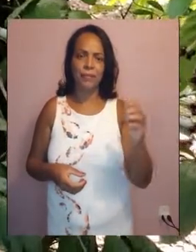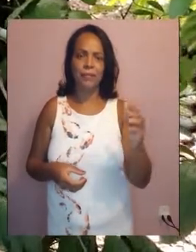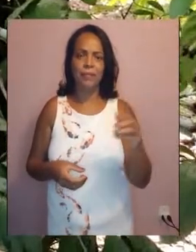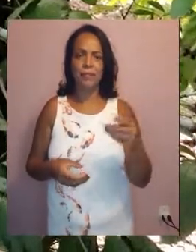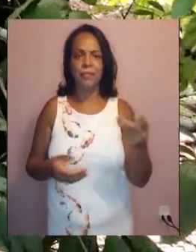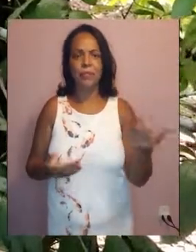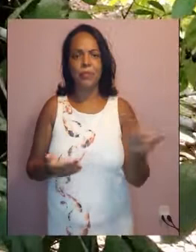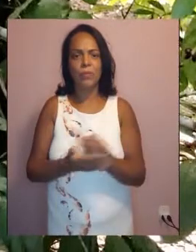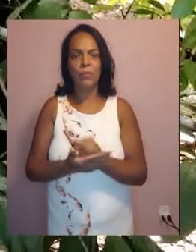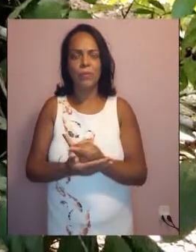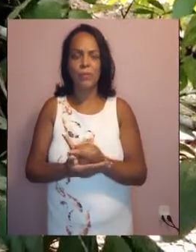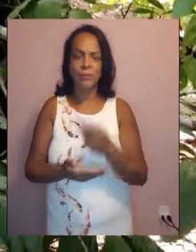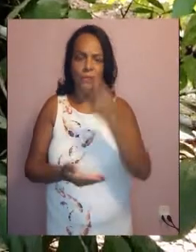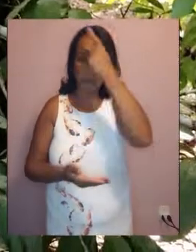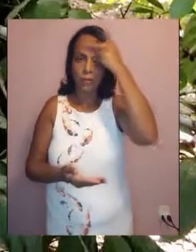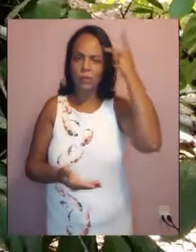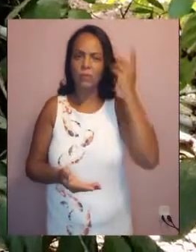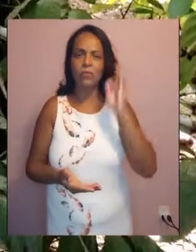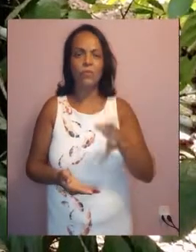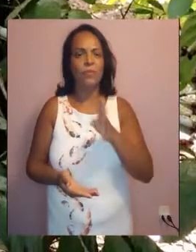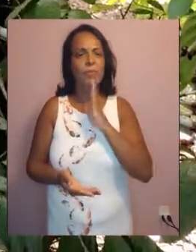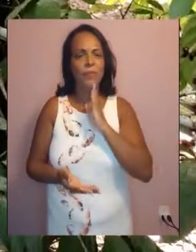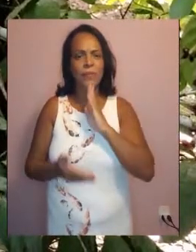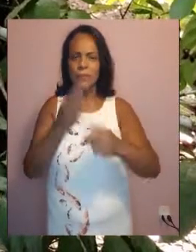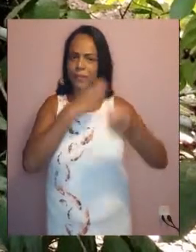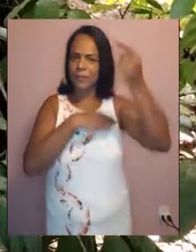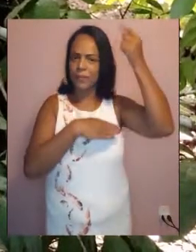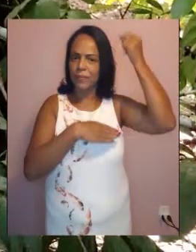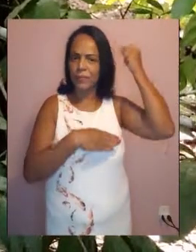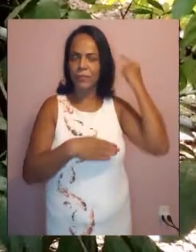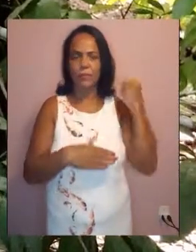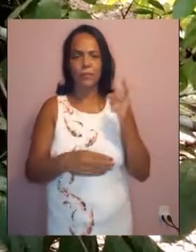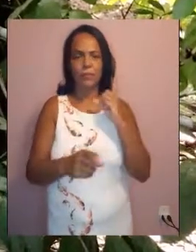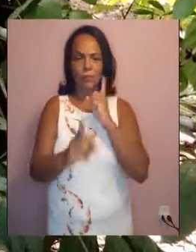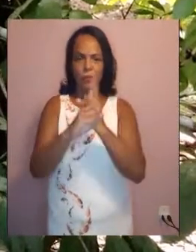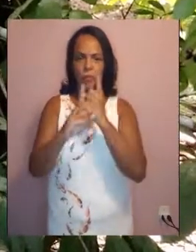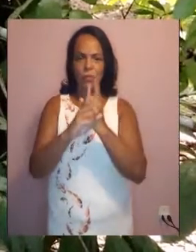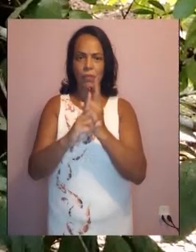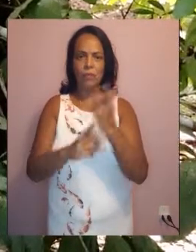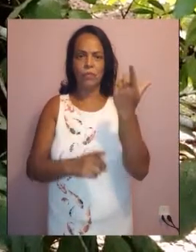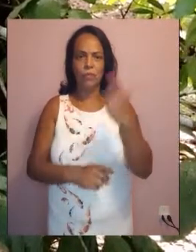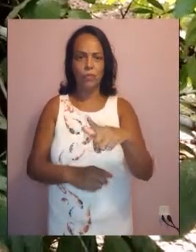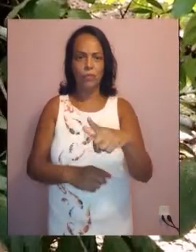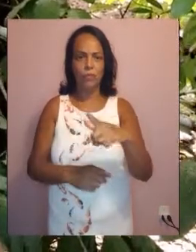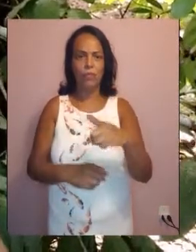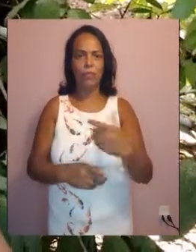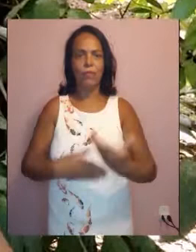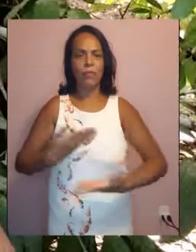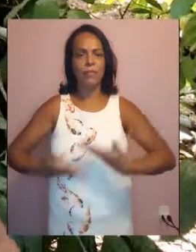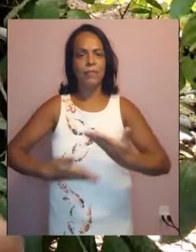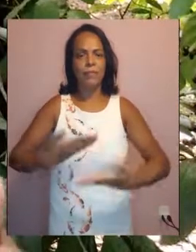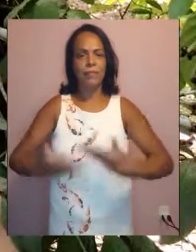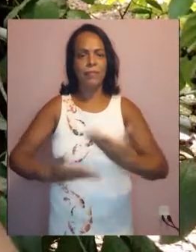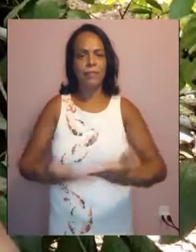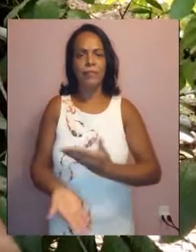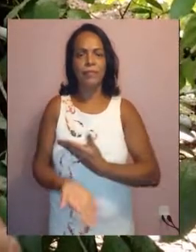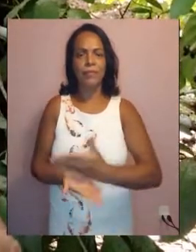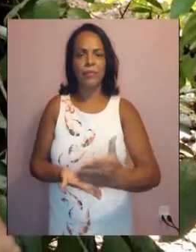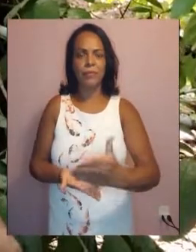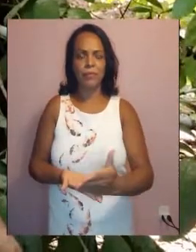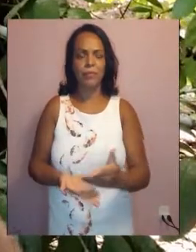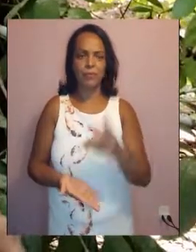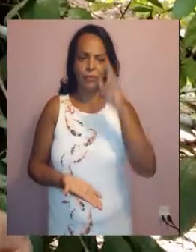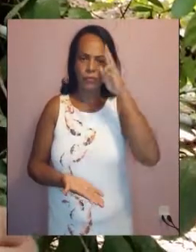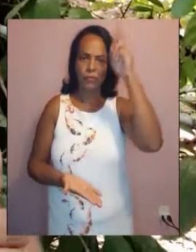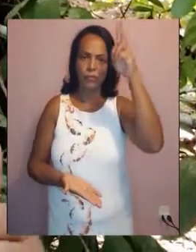isso aconteceu com o Irineu Serra e com o Antônio Costa e ainda o irmão do